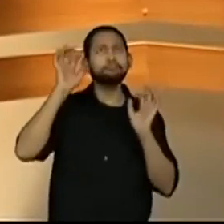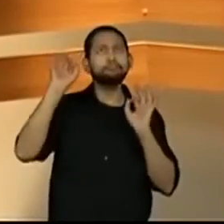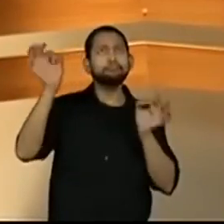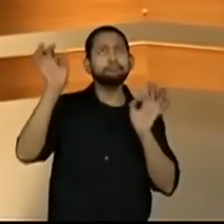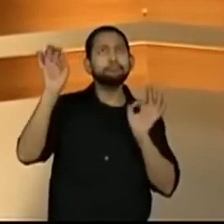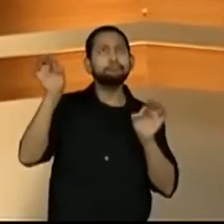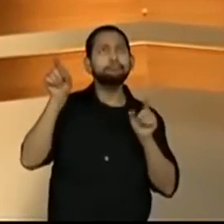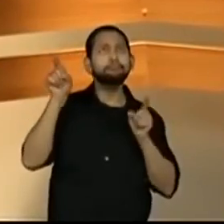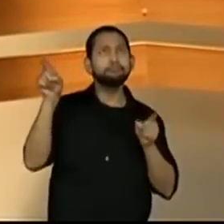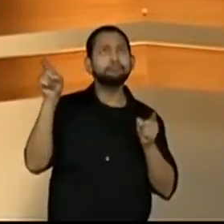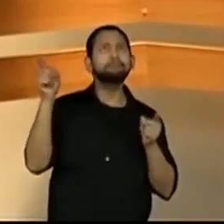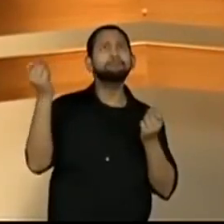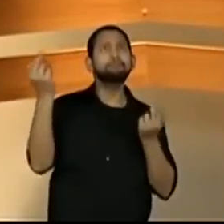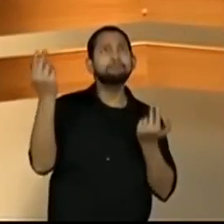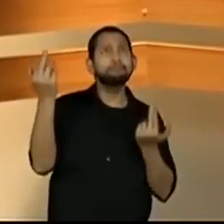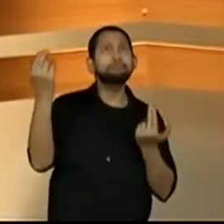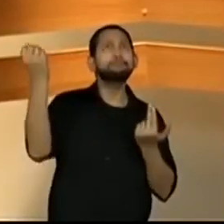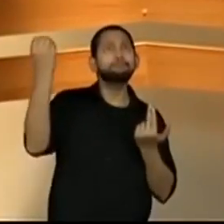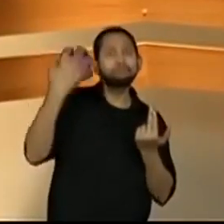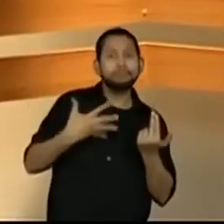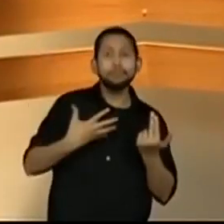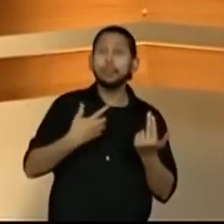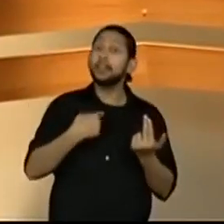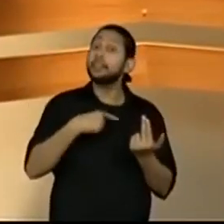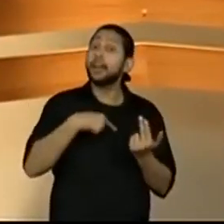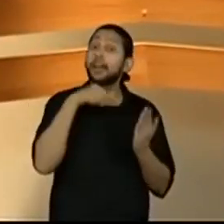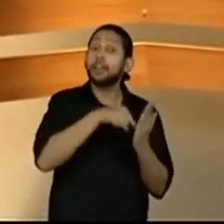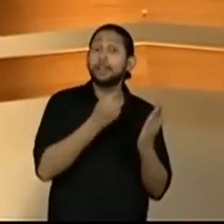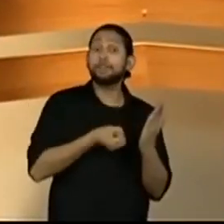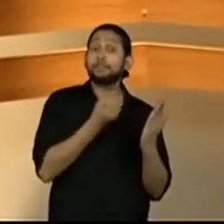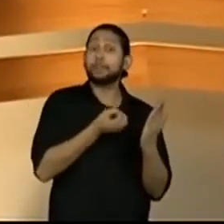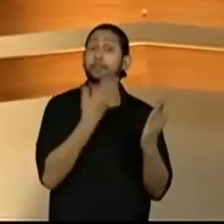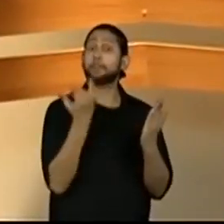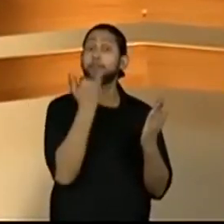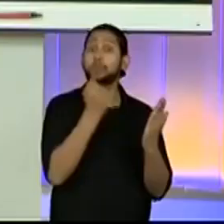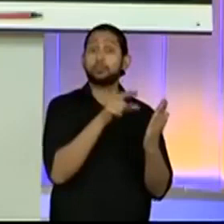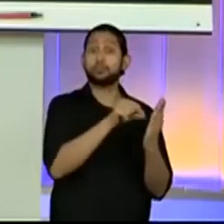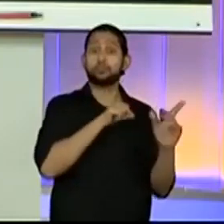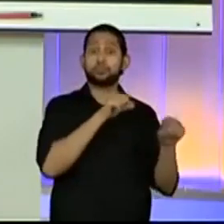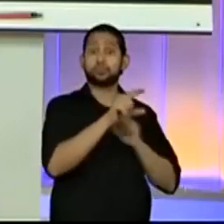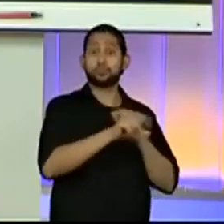há de mais importante, de mais objetivo naquela leitura.